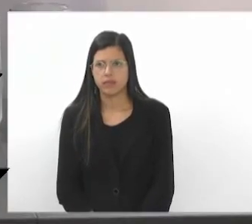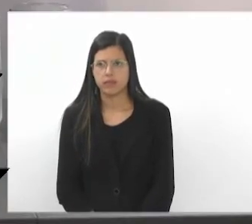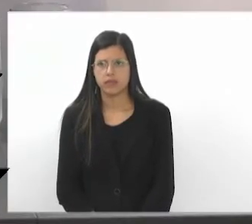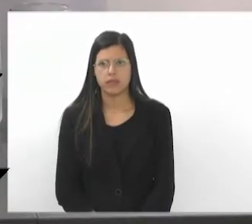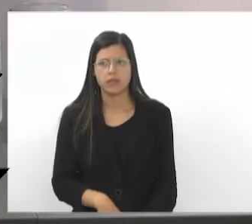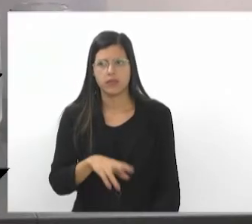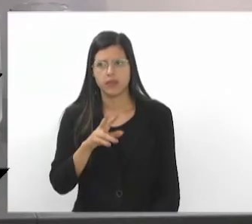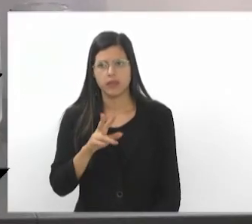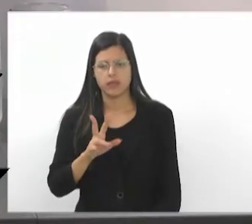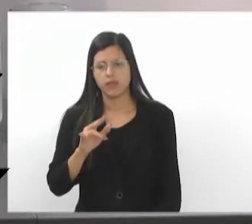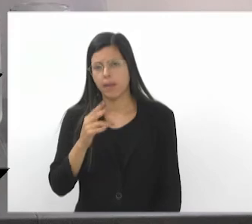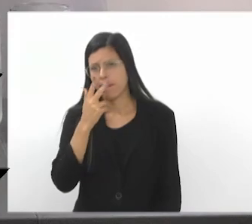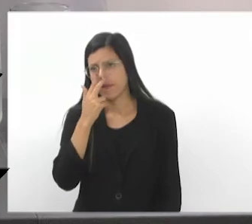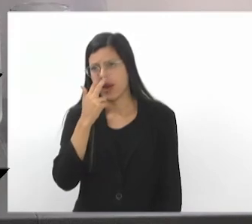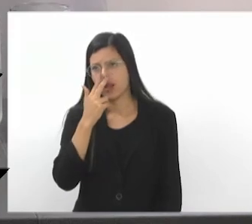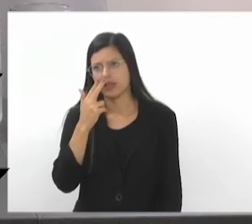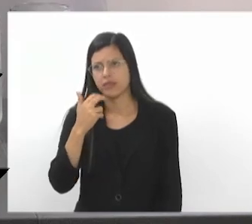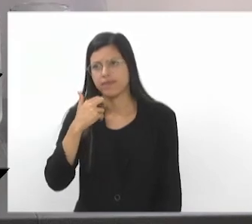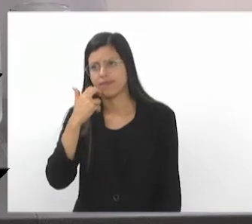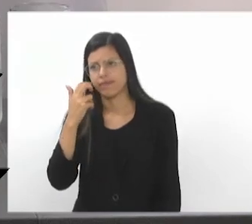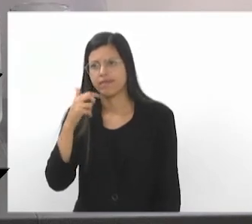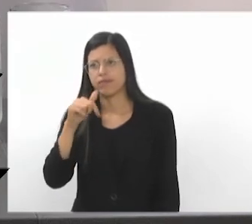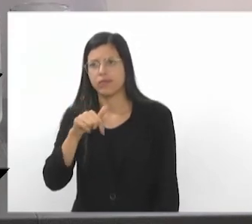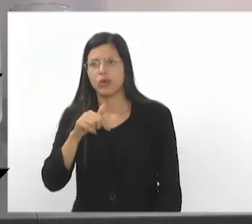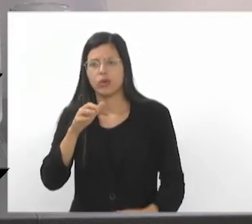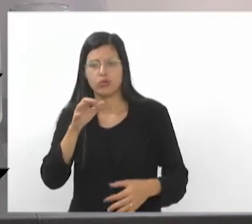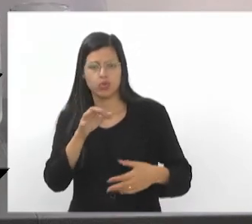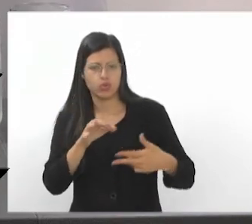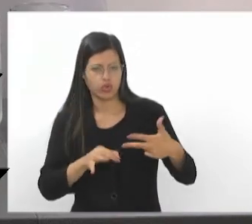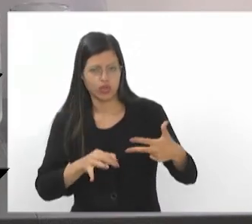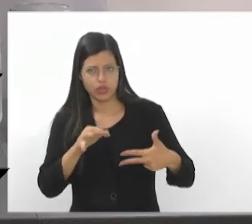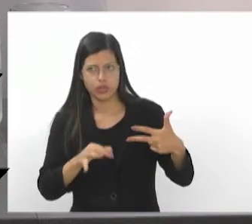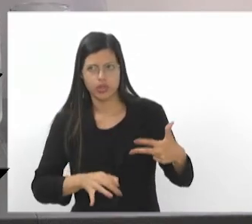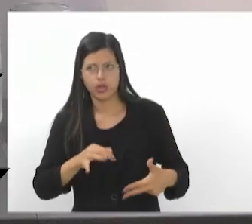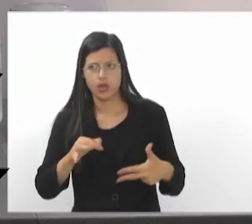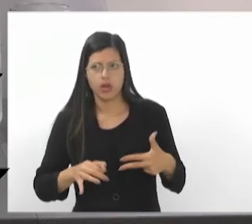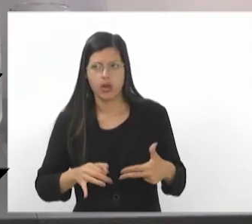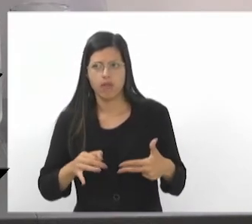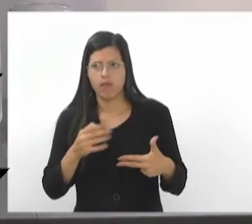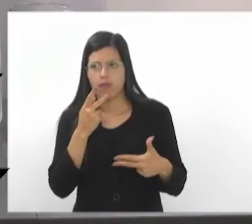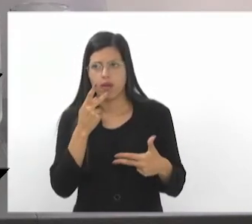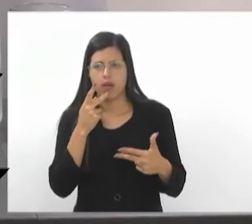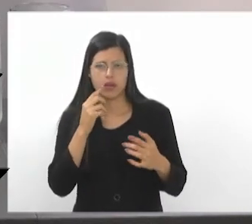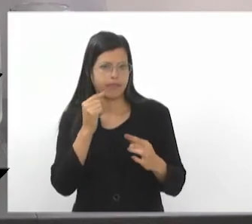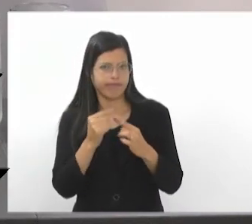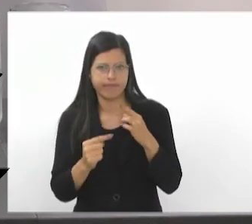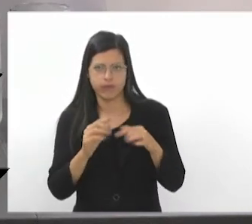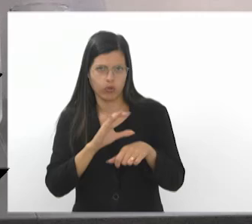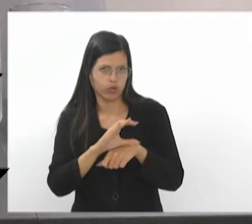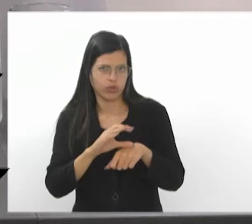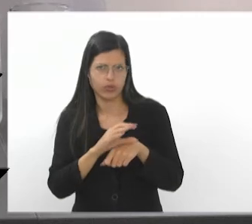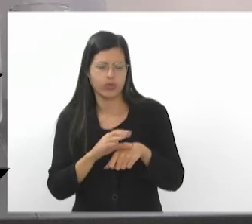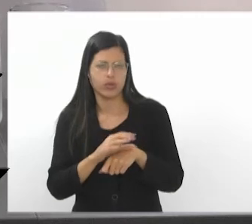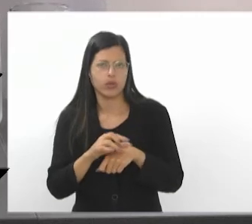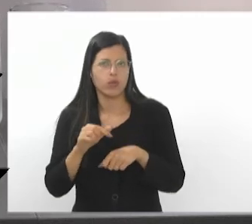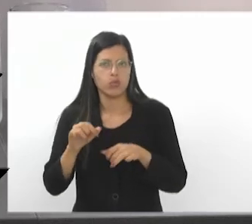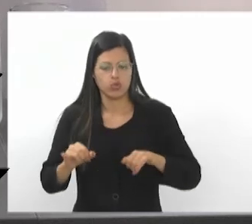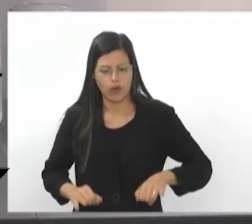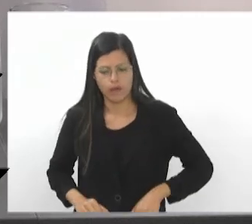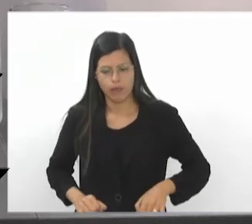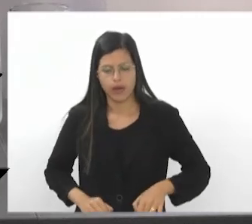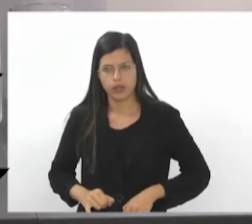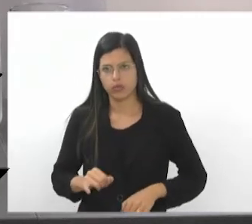o judiciário ir declarando inconstitucionalidade diante do drama de tantas pessoas. Só fazendo um adendo aqui, que conversava com o